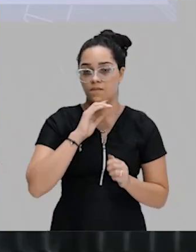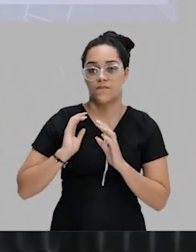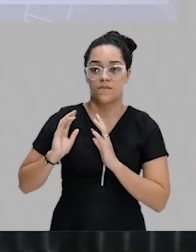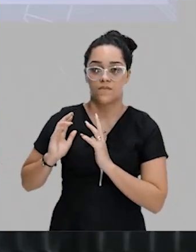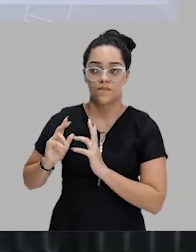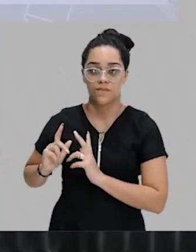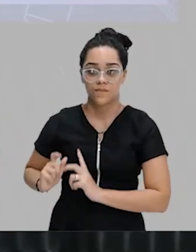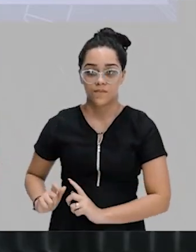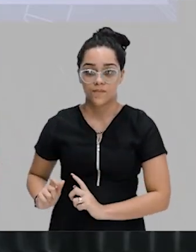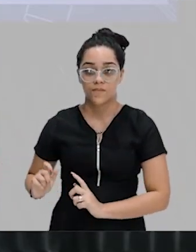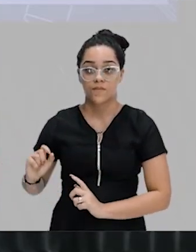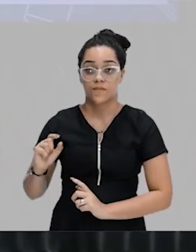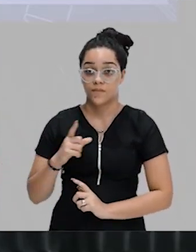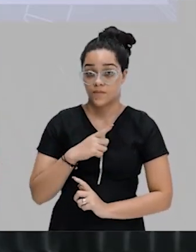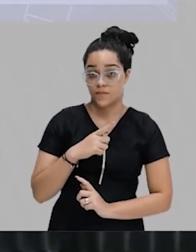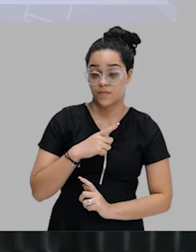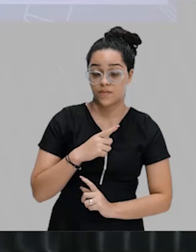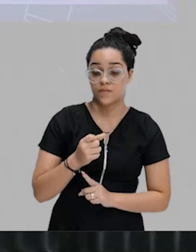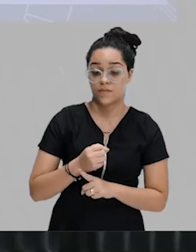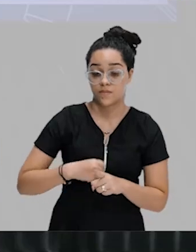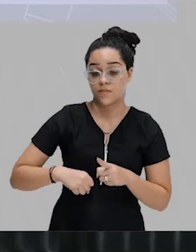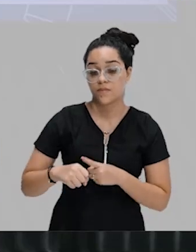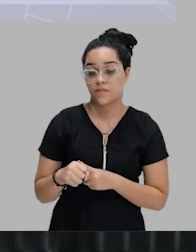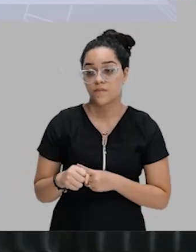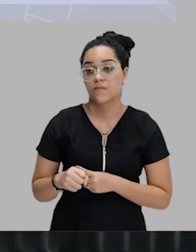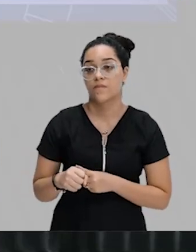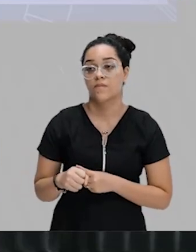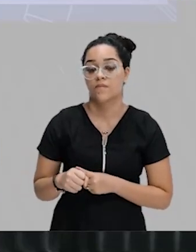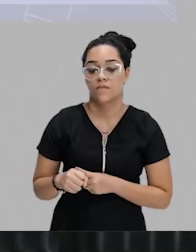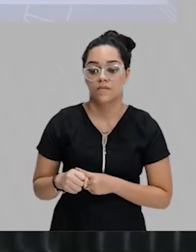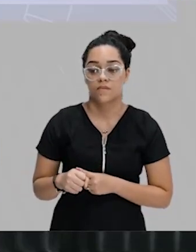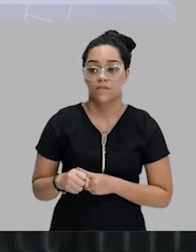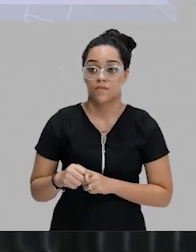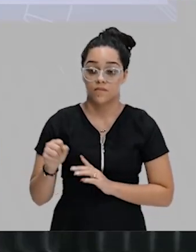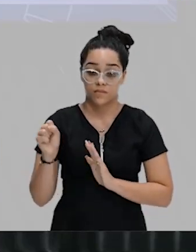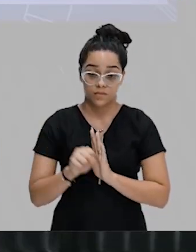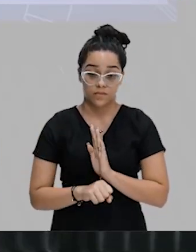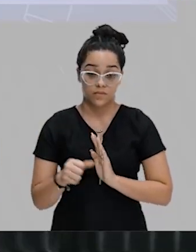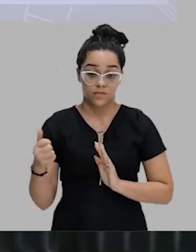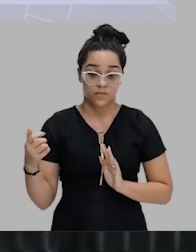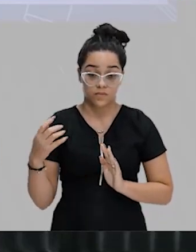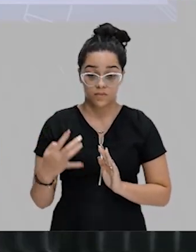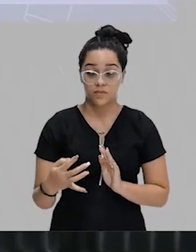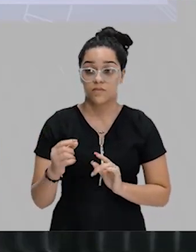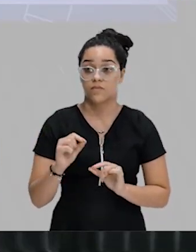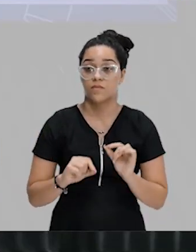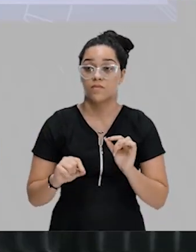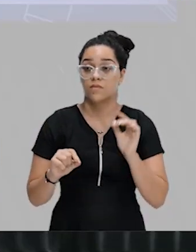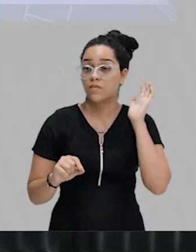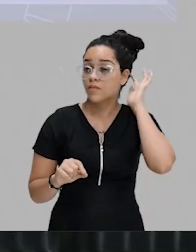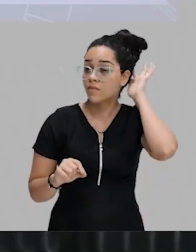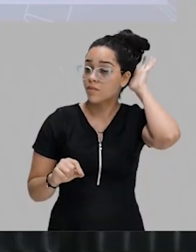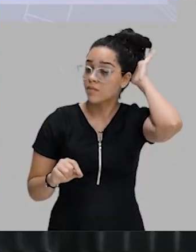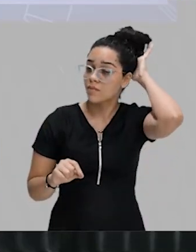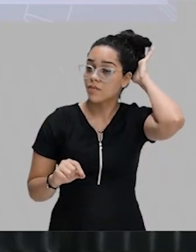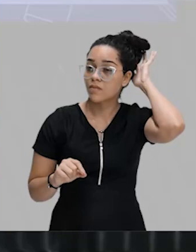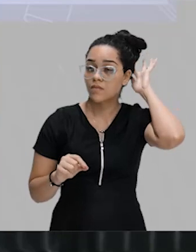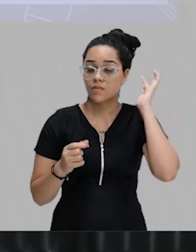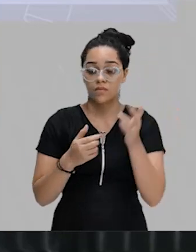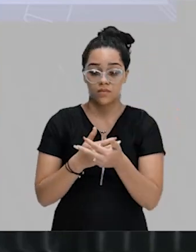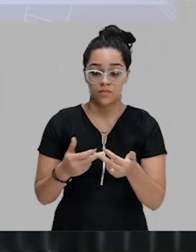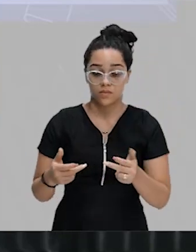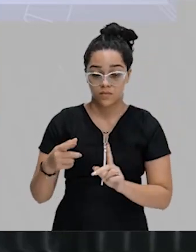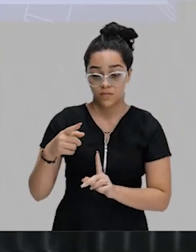higiene que essa sociedade tinha. A sociedade europeia do século XIV era uma sociedade de péssimos hábitos de